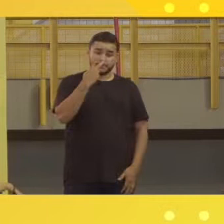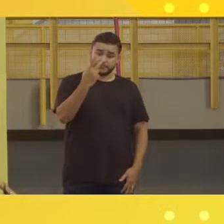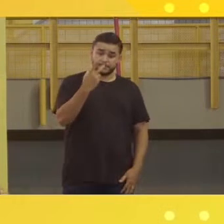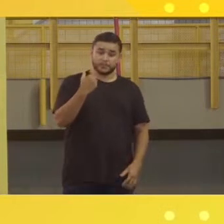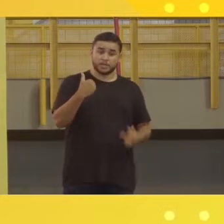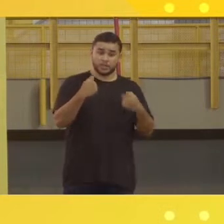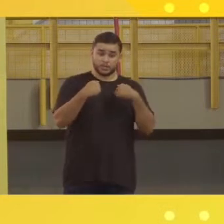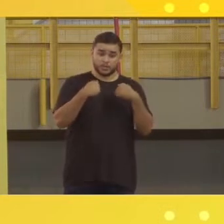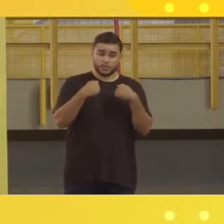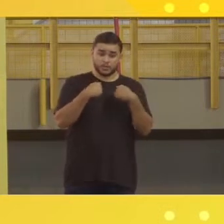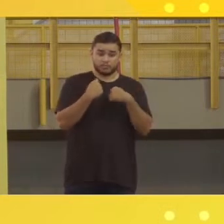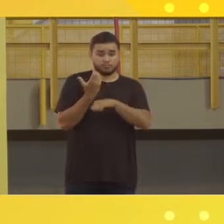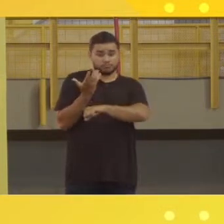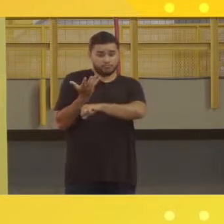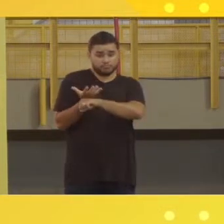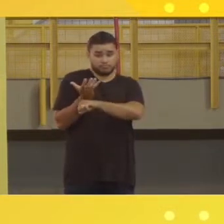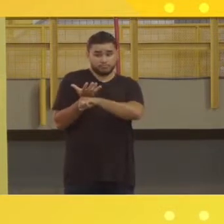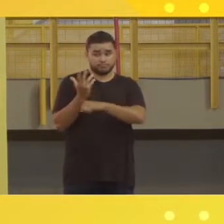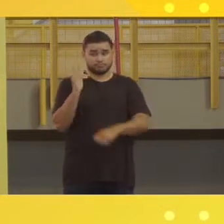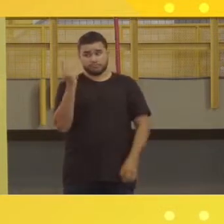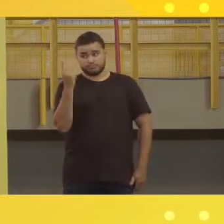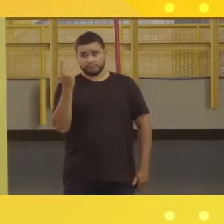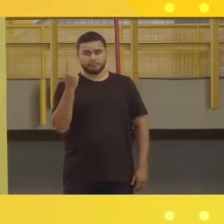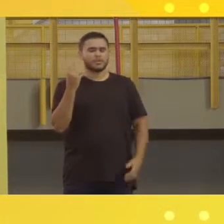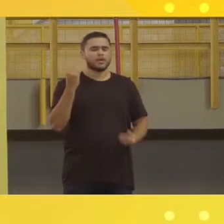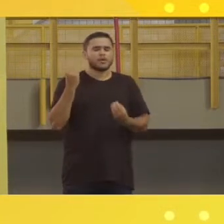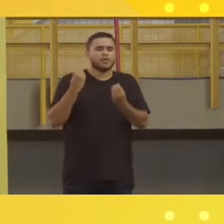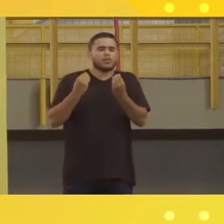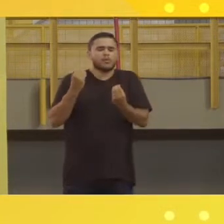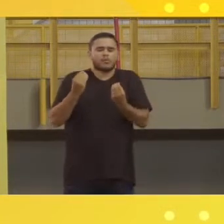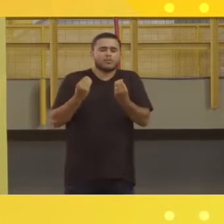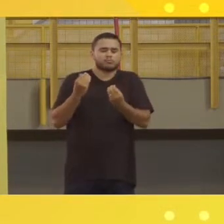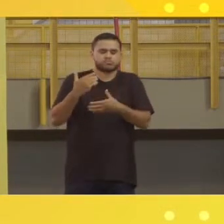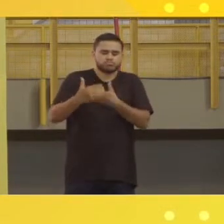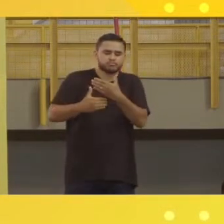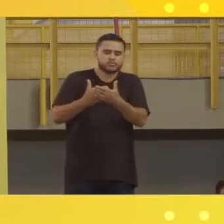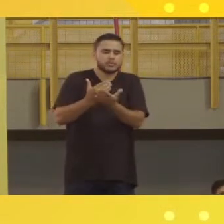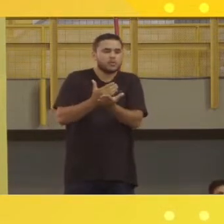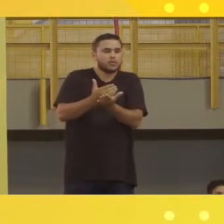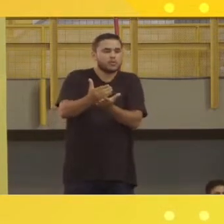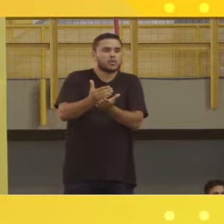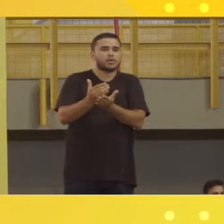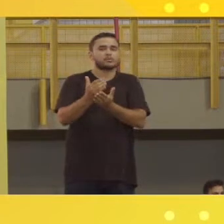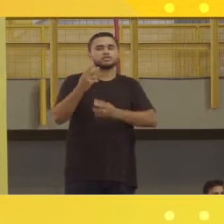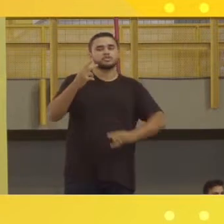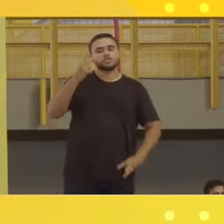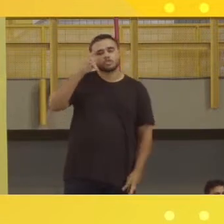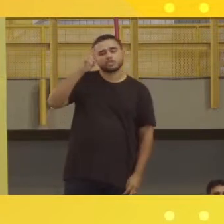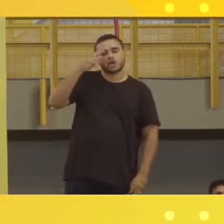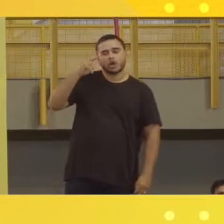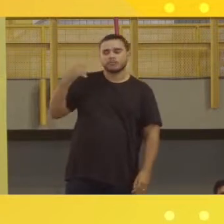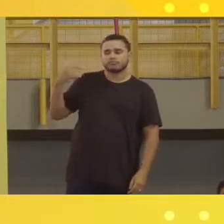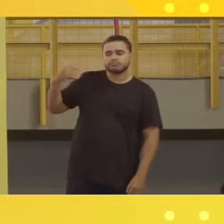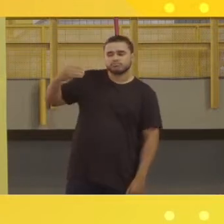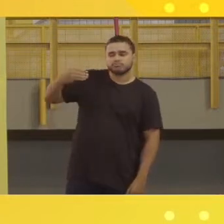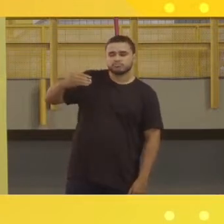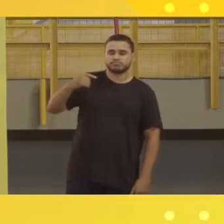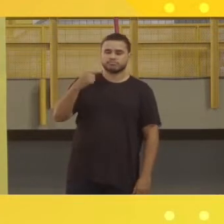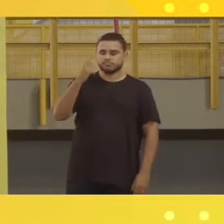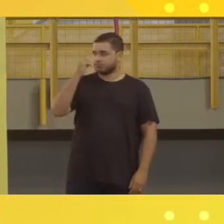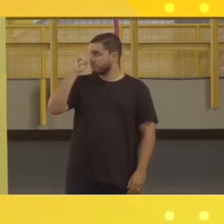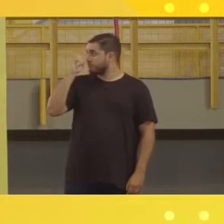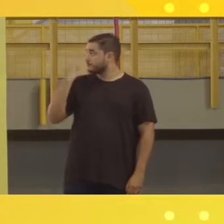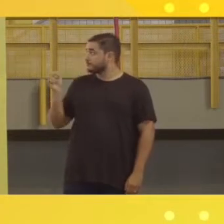mais histórica, como se construiu esse processo, e o Pedro vai ficar com...